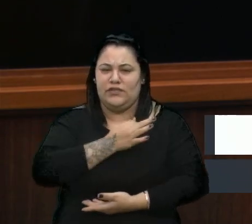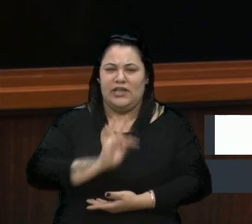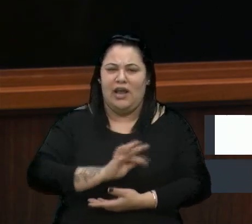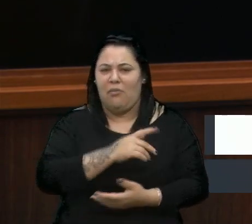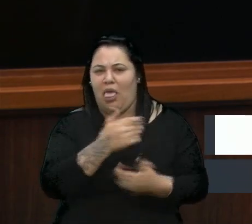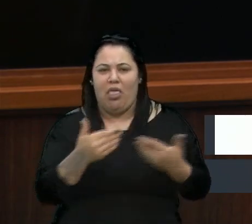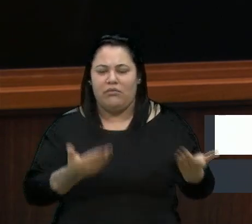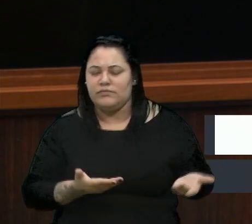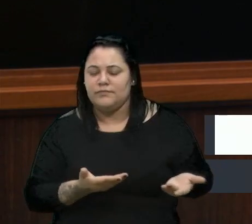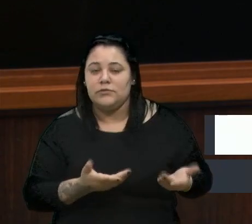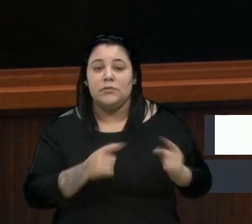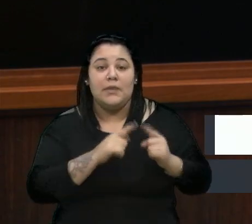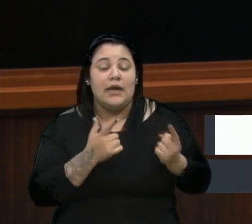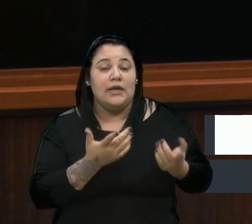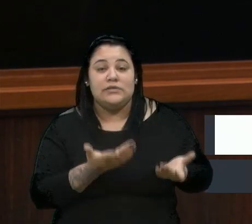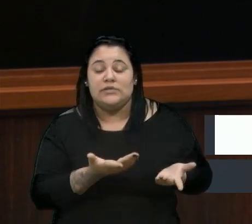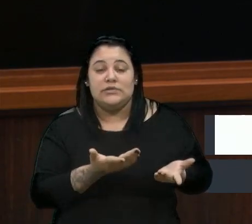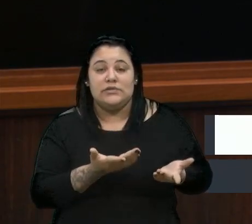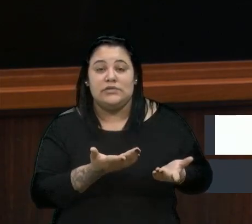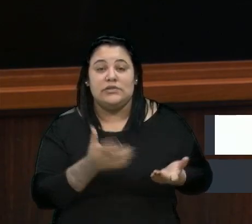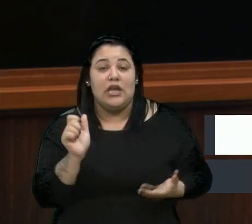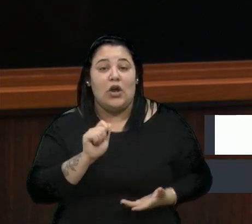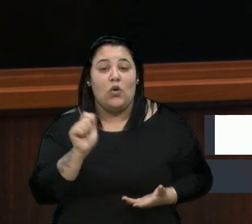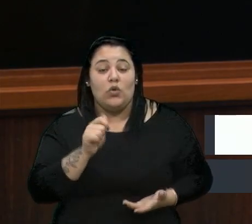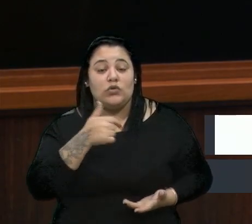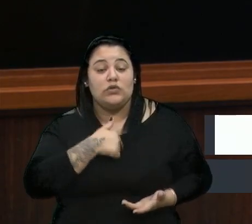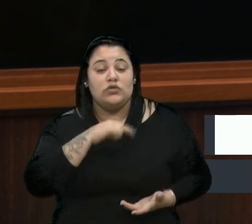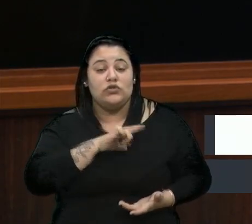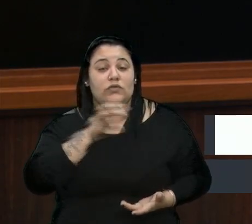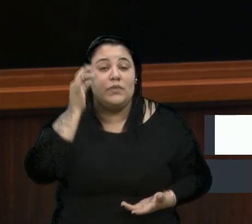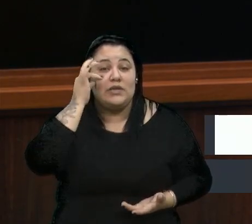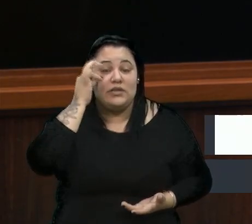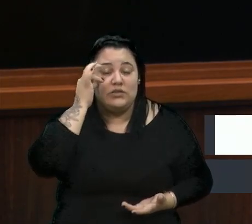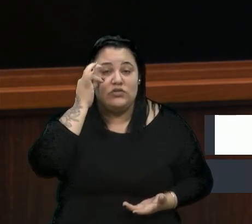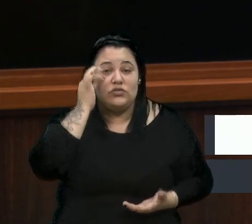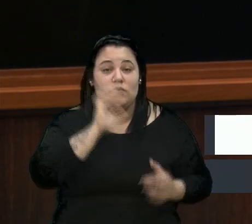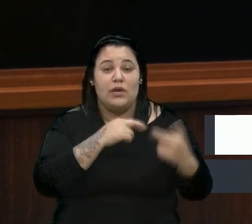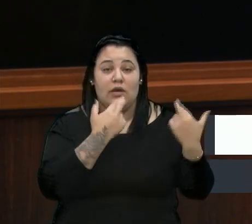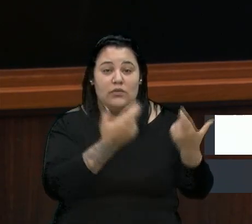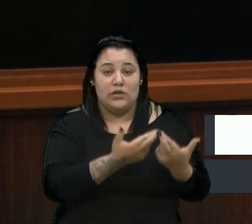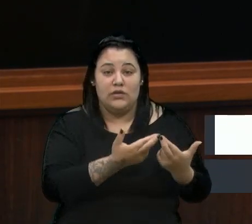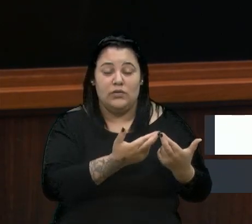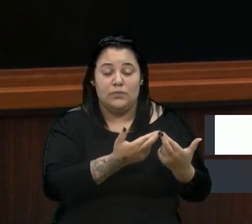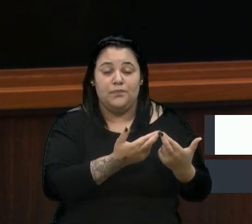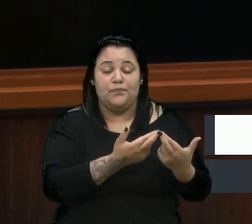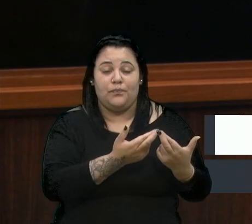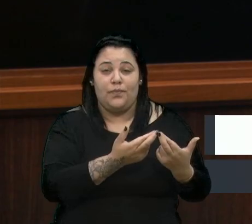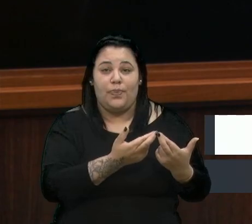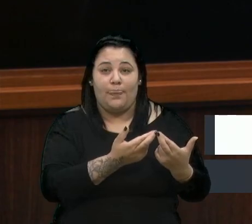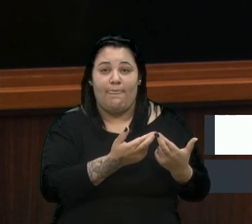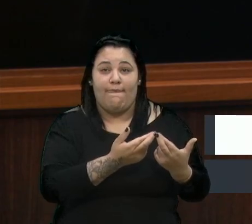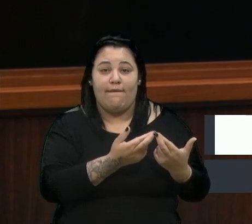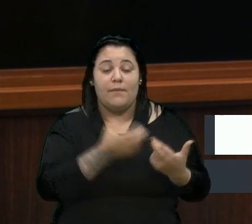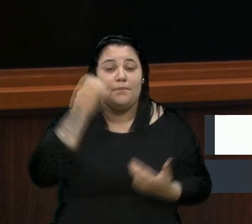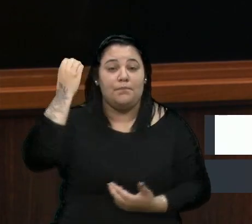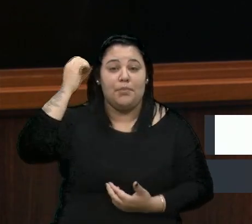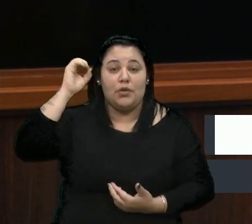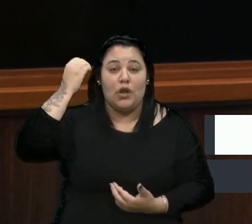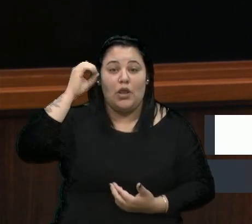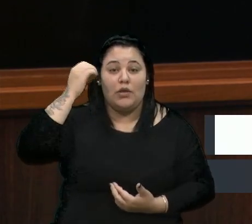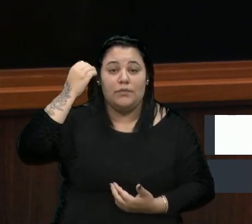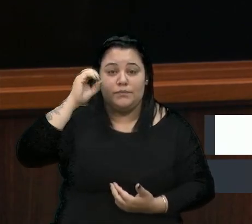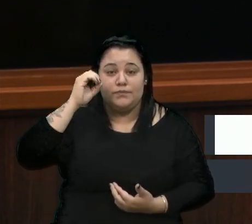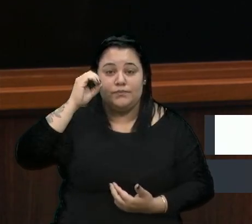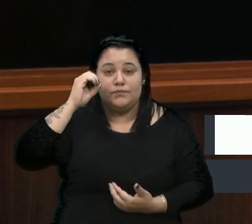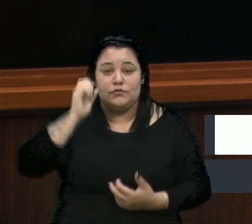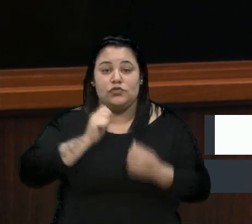aquilo. Em agosto, eu estive numa reunião, numa audiência em Porto Alegre, com